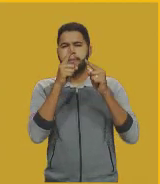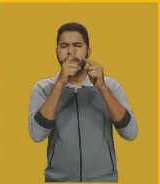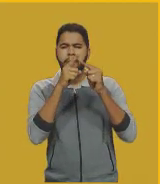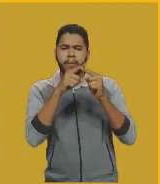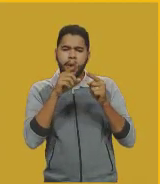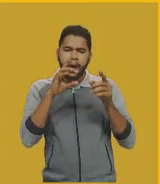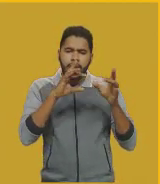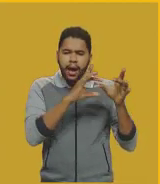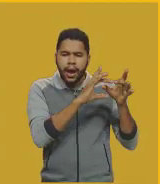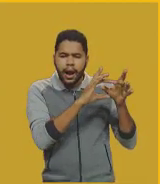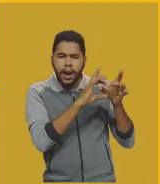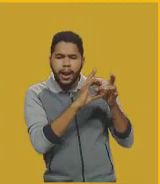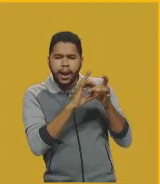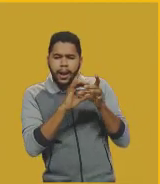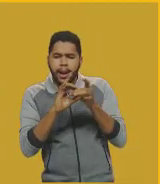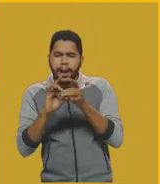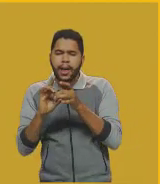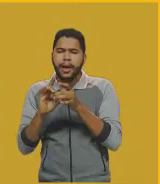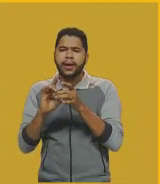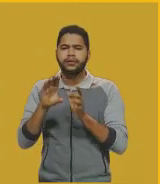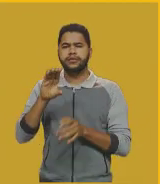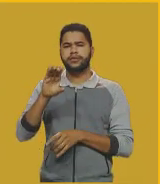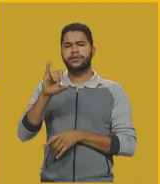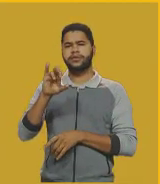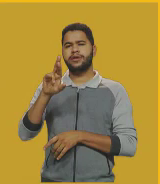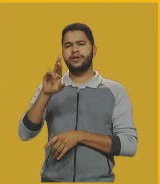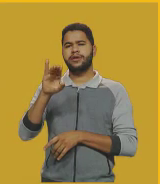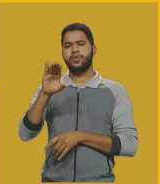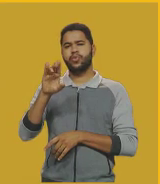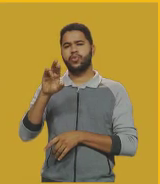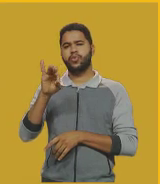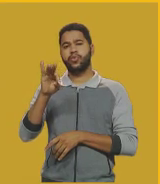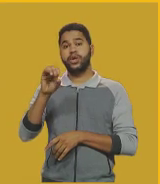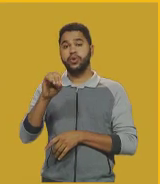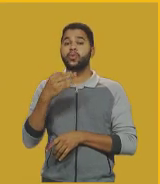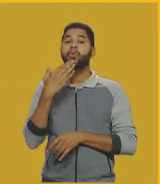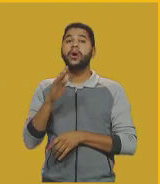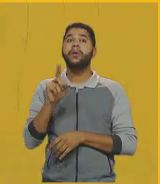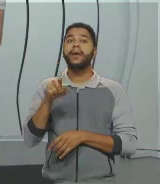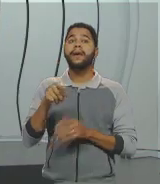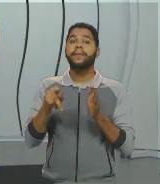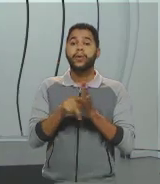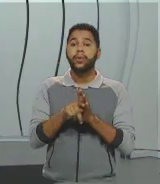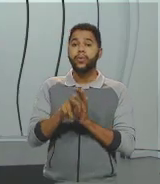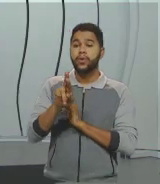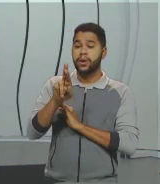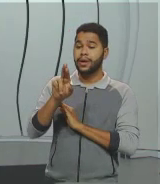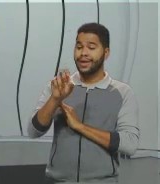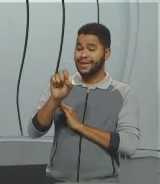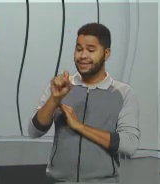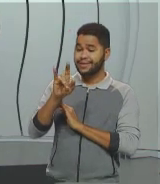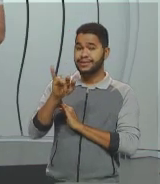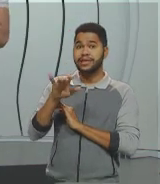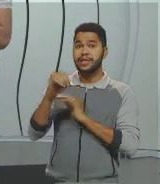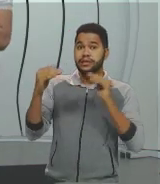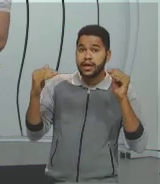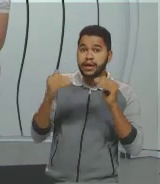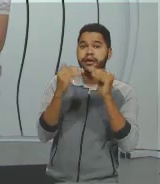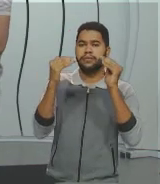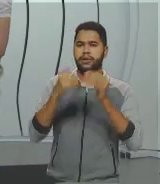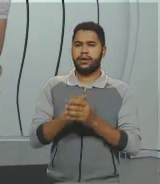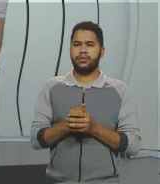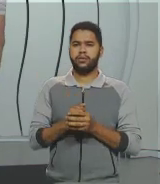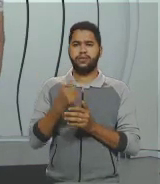né? Uma ligação, e ele quer saber justamente qual que é a resistência equivalente dessa ligação. Então, eu coloquei aqui um esquema